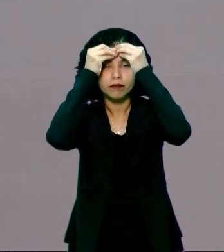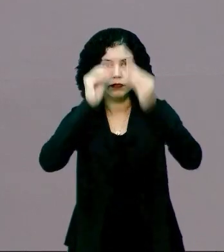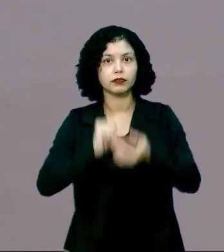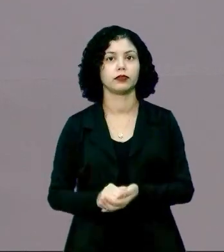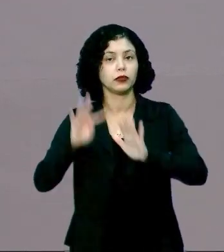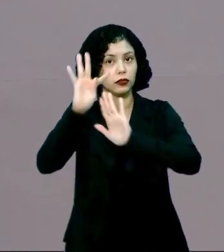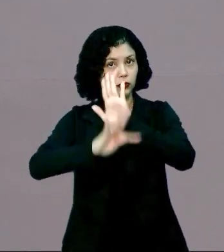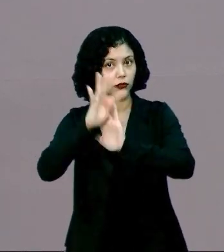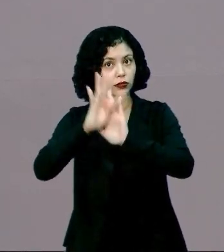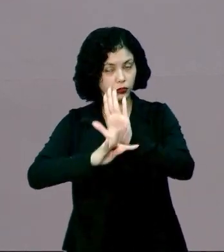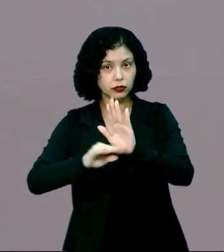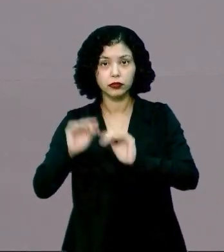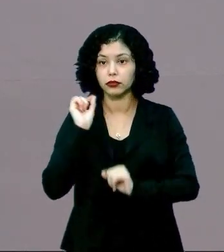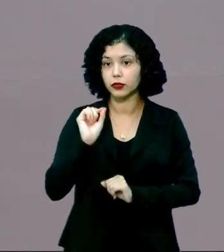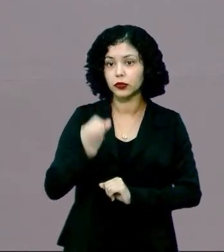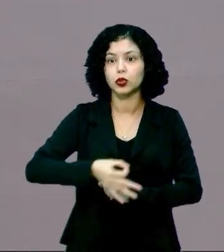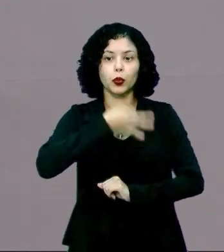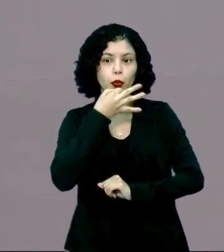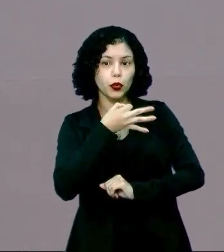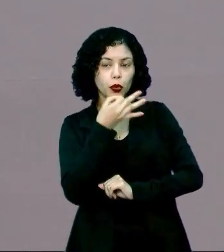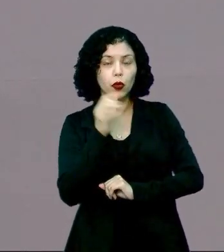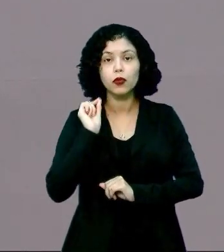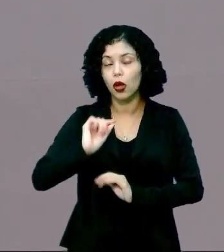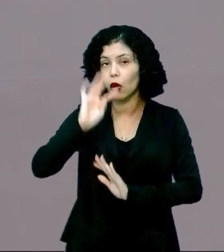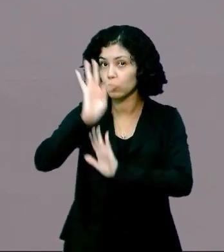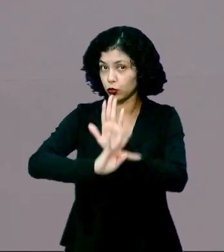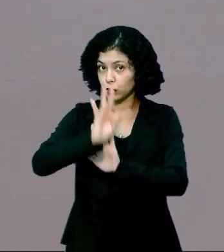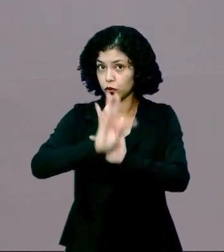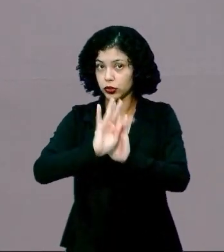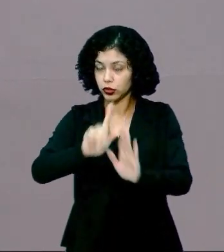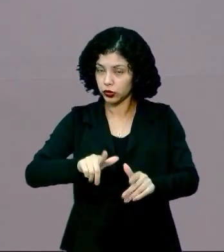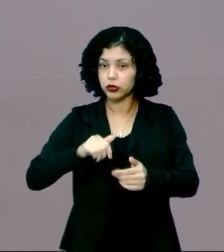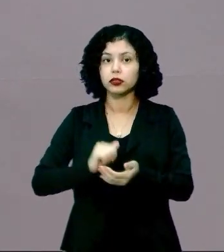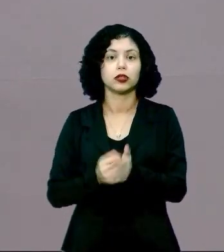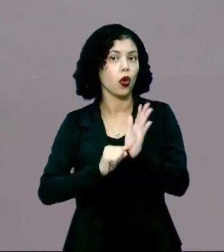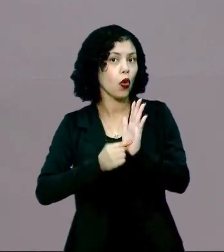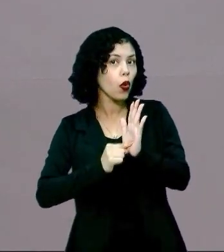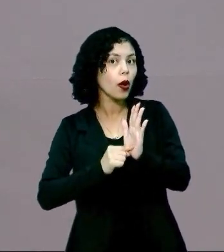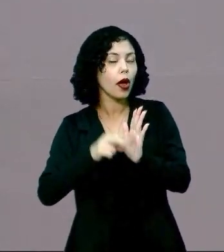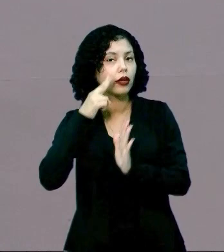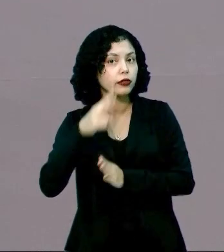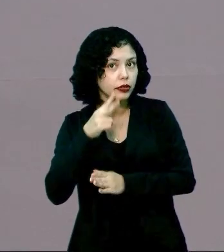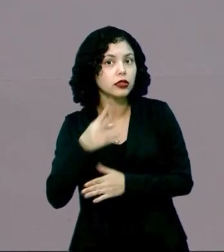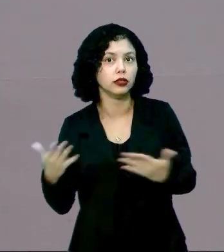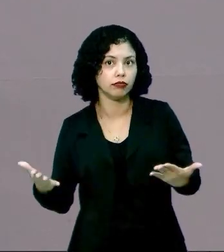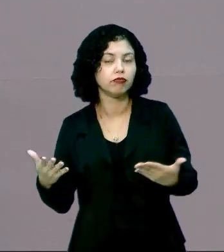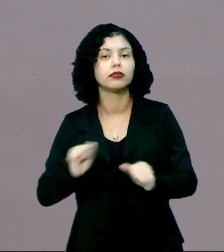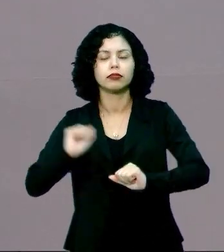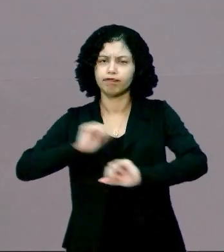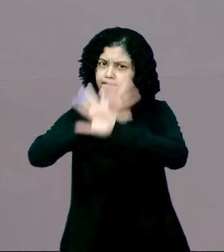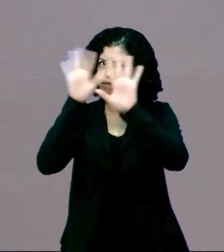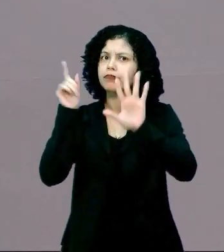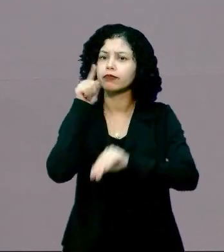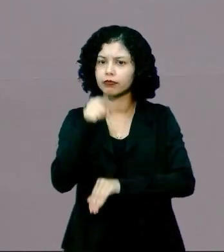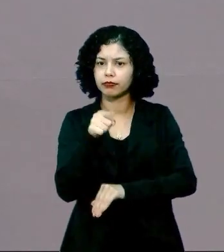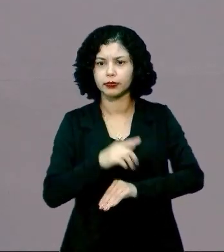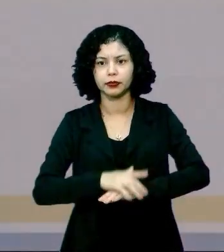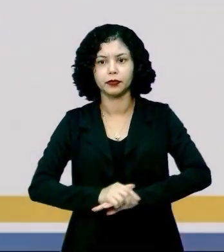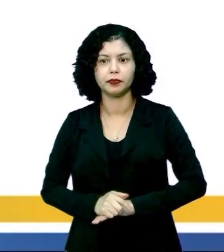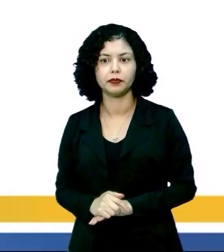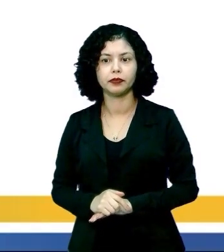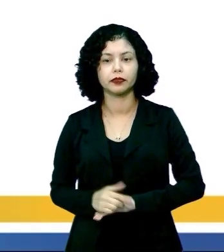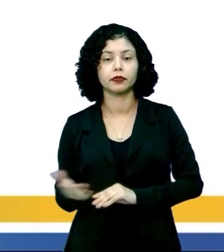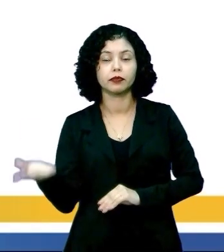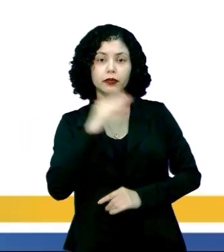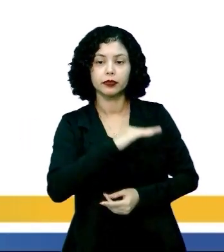que o texto dissertativo argumentativo é um texto que defende um ponto de vista. E isso tem que ficar muito claro.